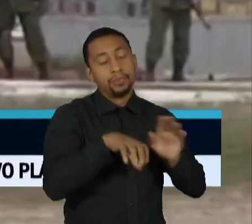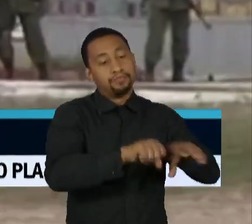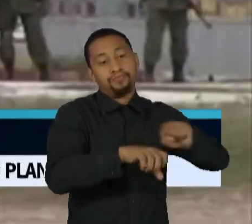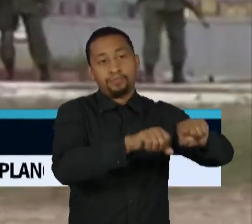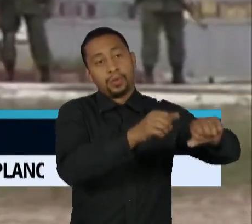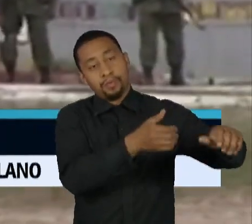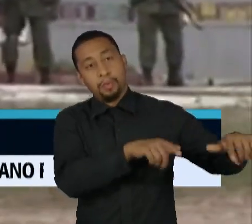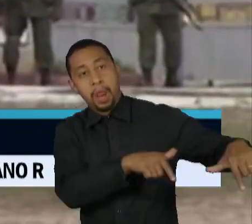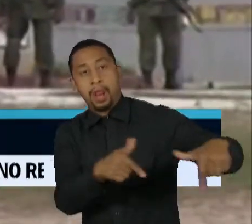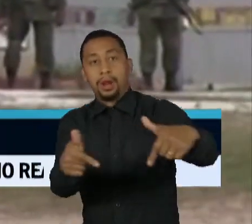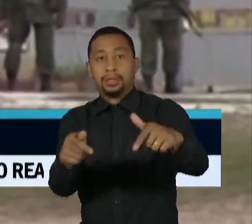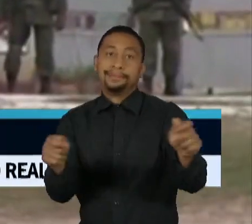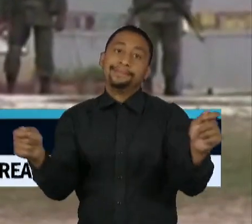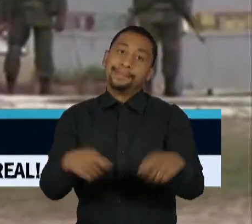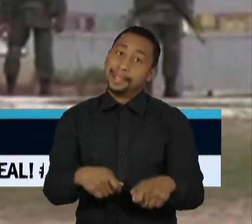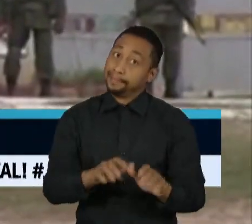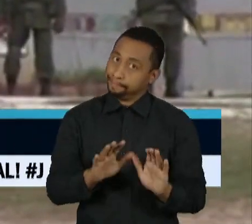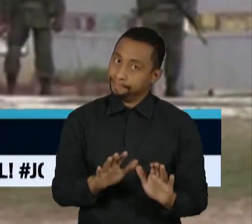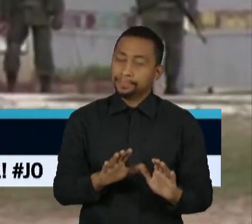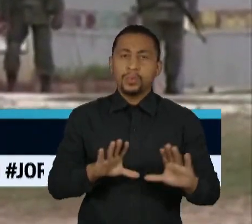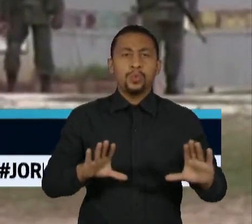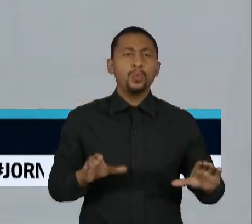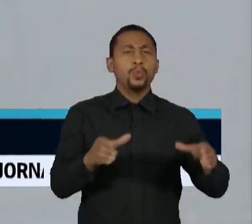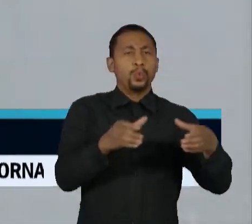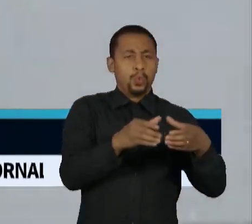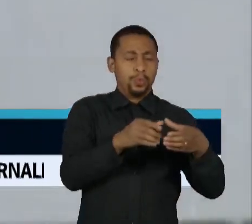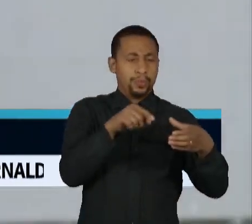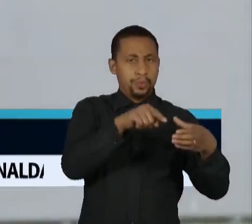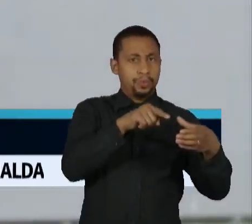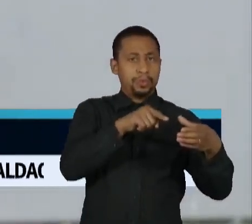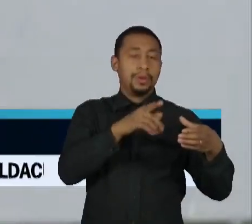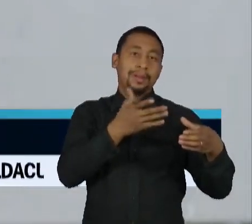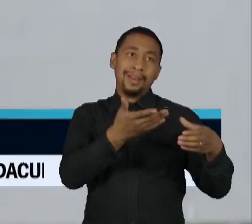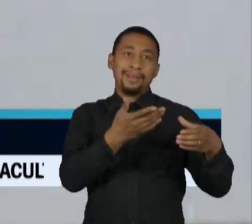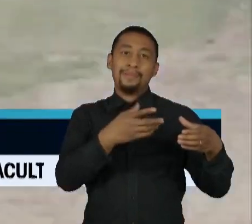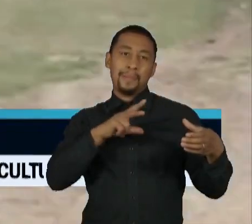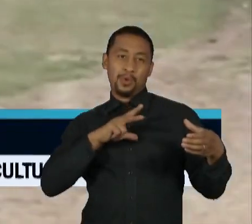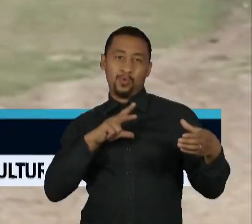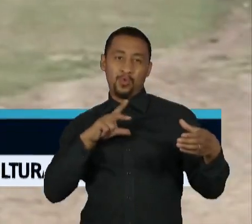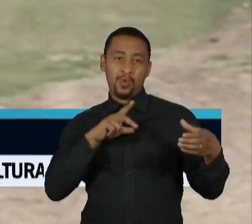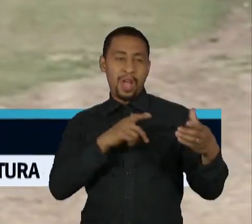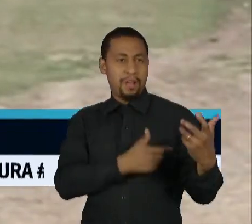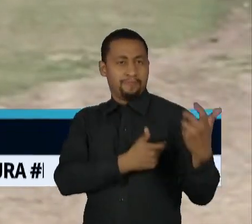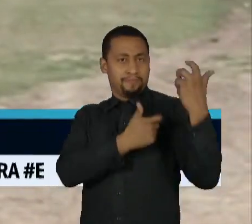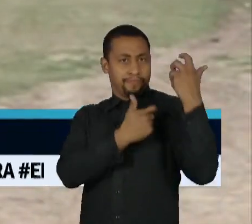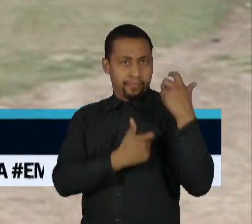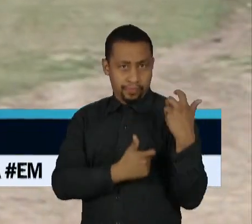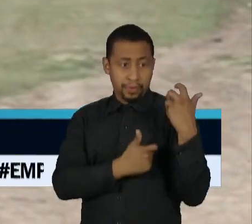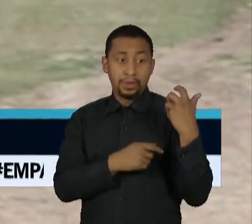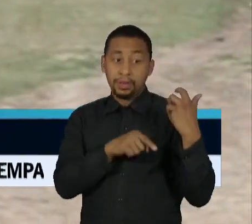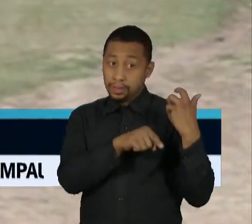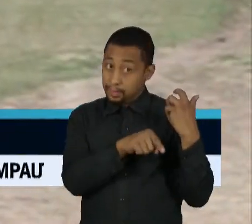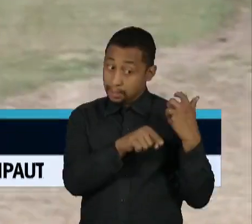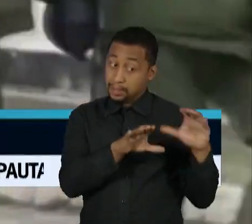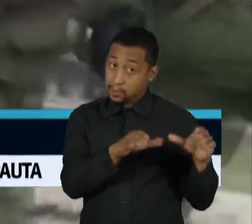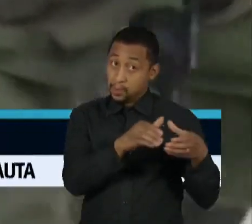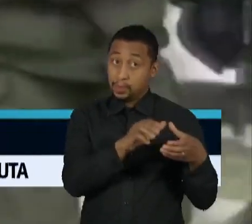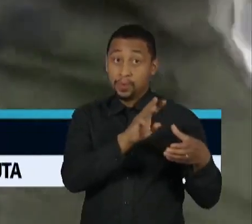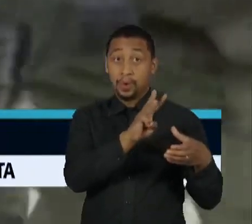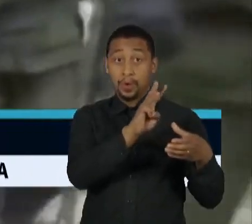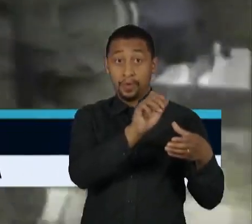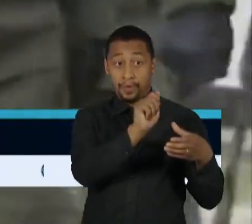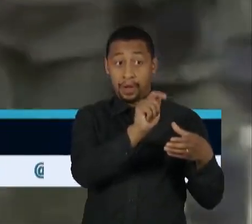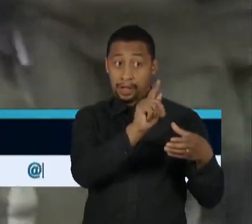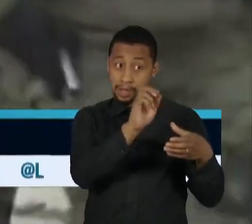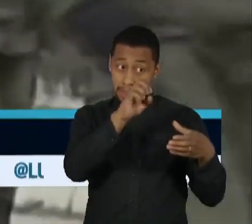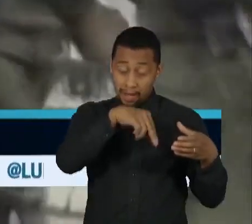prisões russas. Quando a gente fala em forças militares privadas, né, em paramilitares, tanto os soldados, né, tanto os militares de